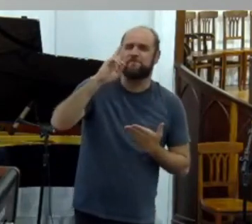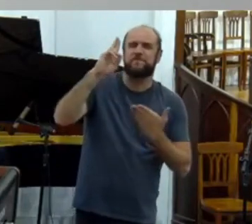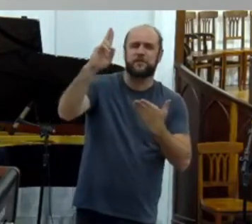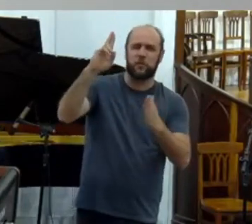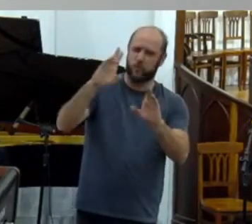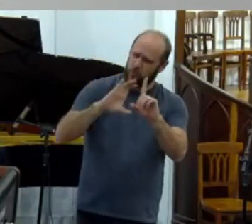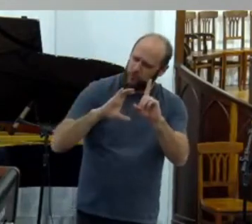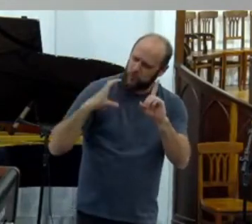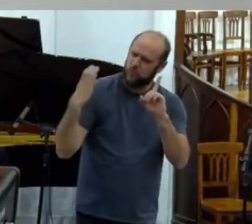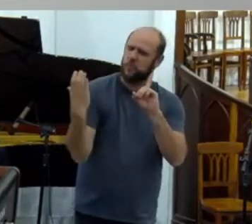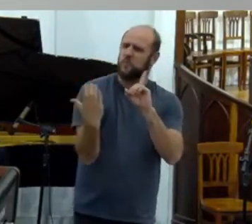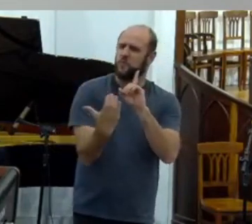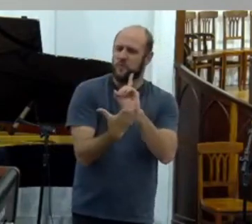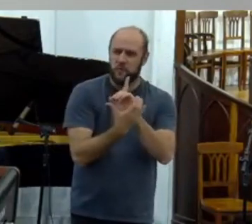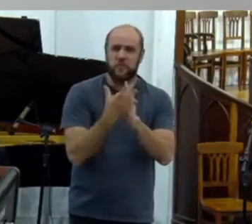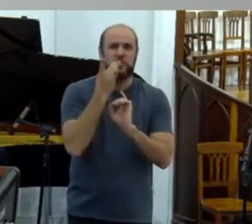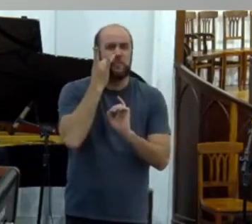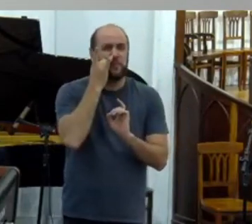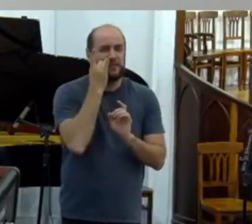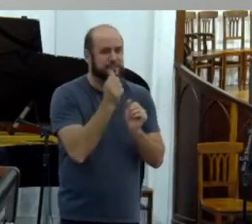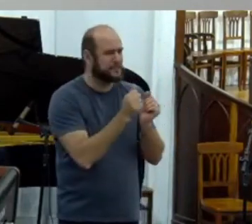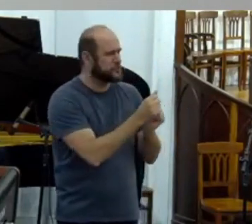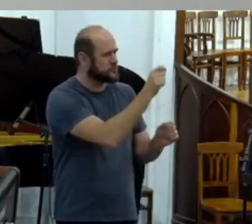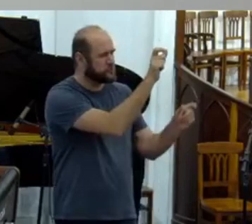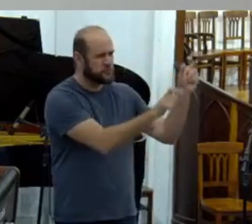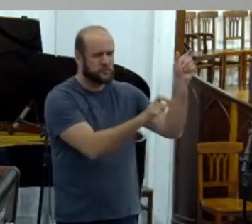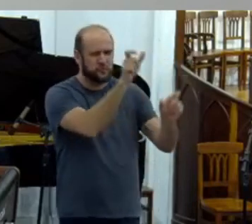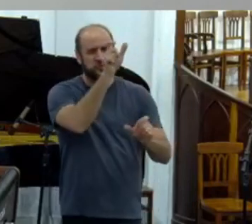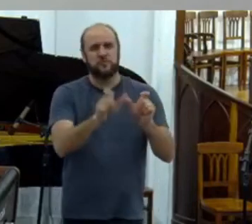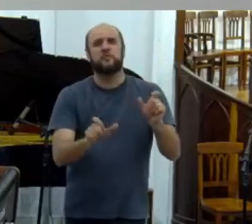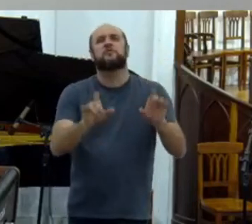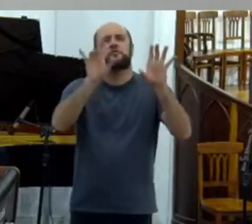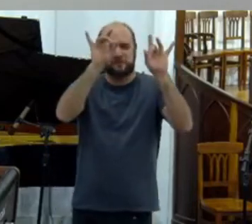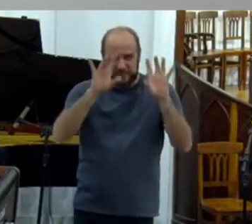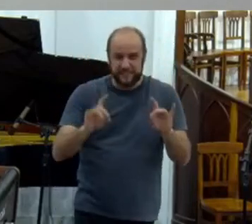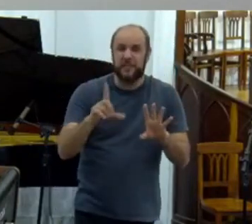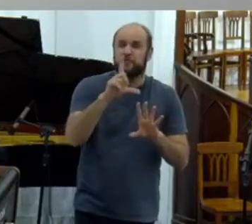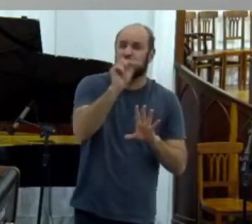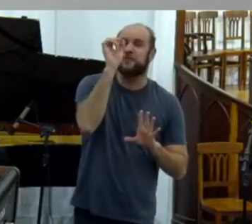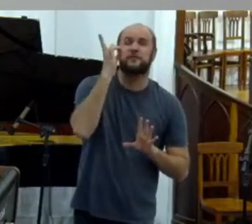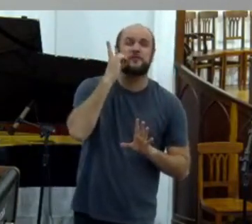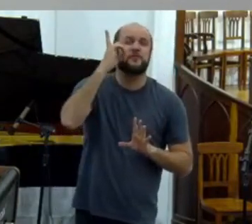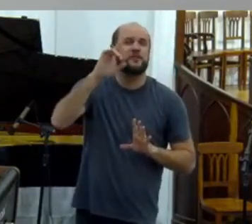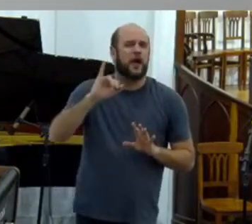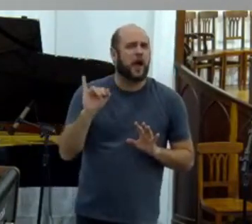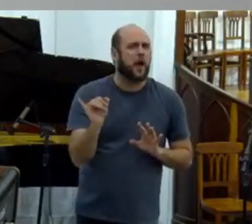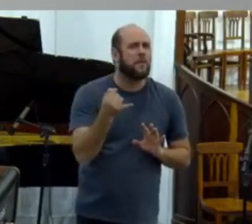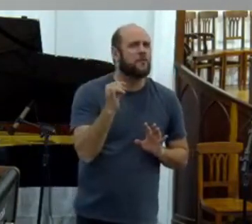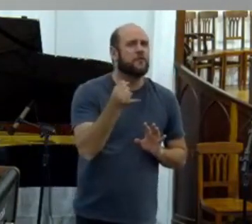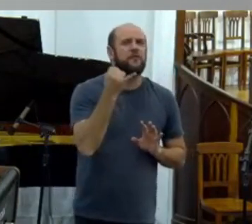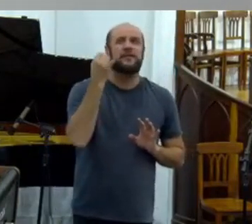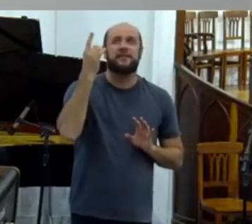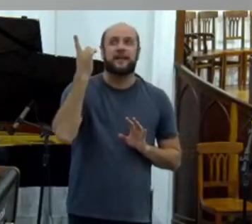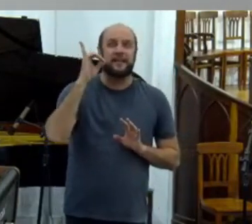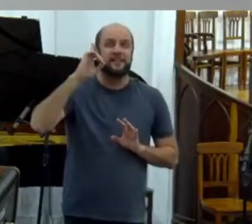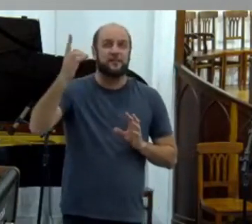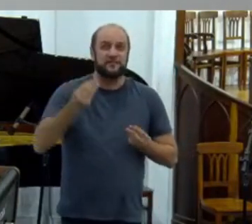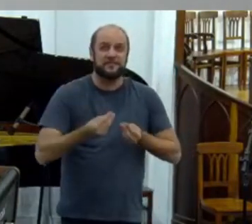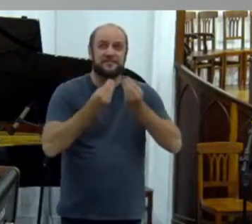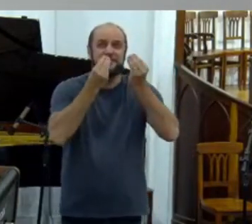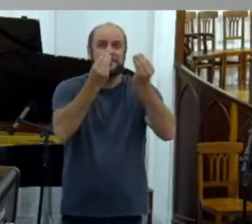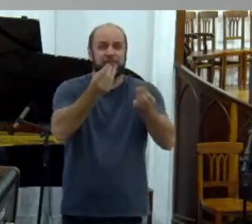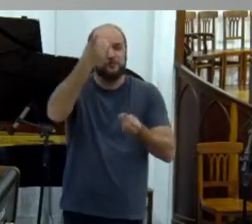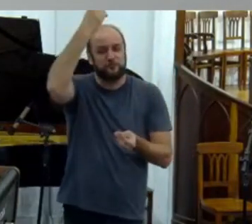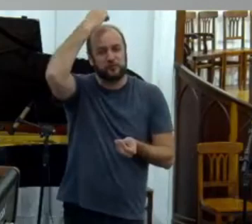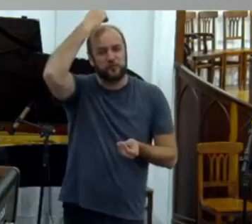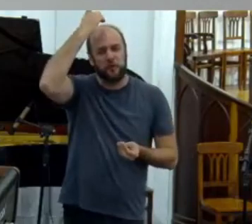fosse cultuado na presença dos seus irmãos, separe esse dia para o Senhor e aproveite esse dia como uma dádiva dada por Deus.